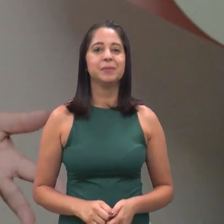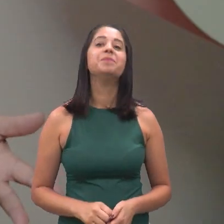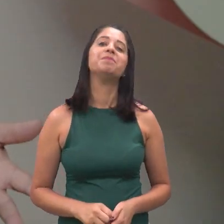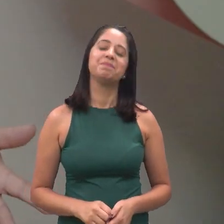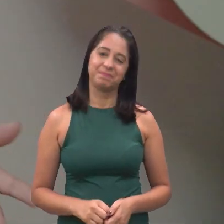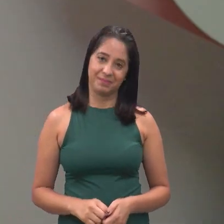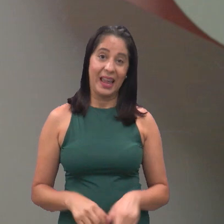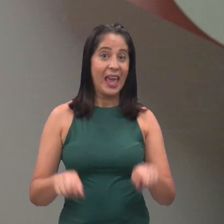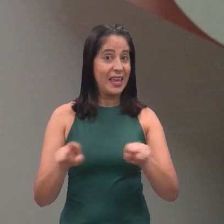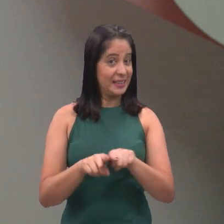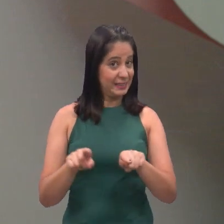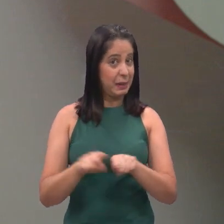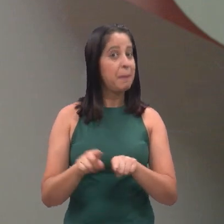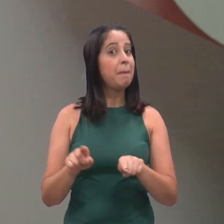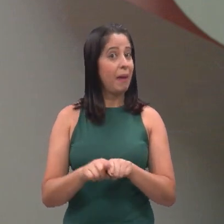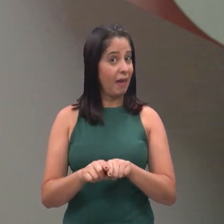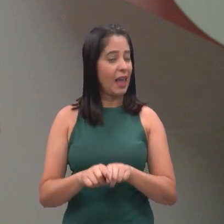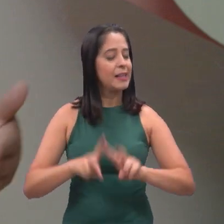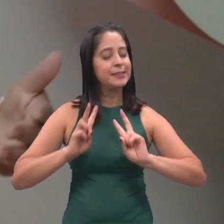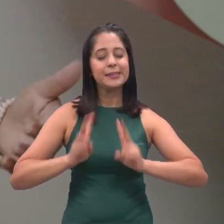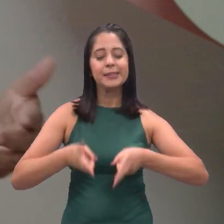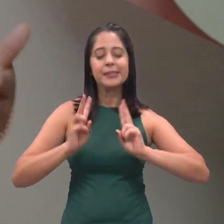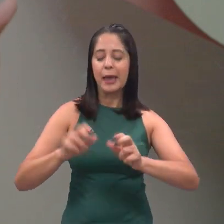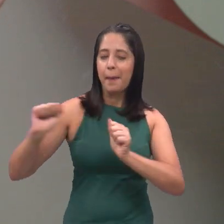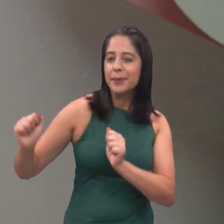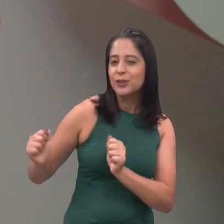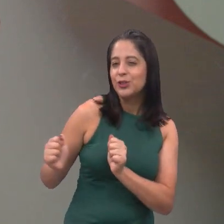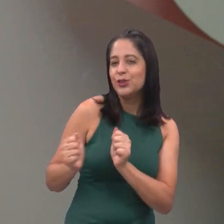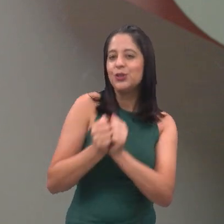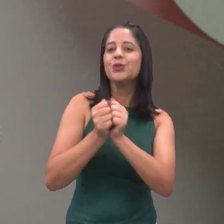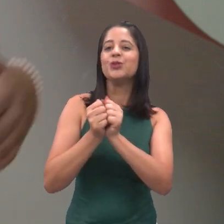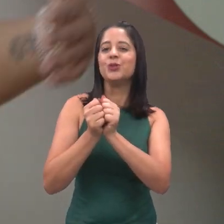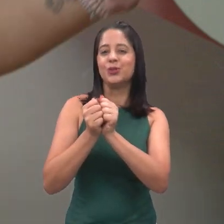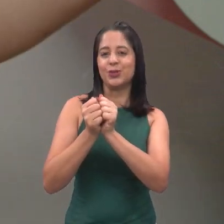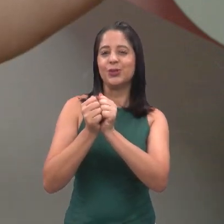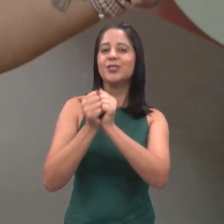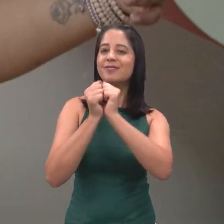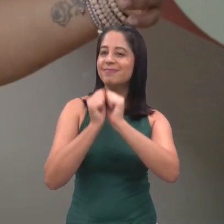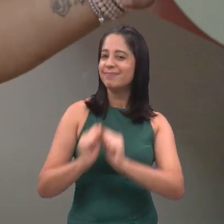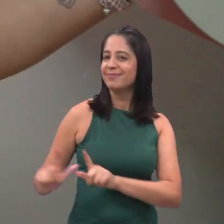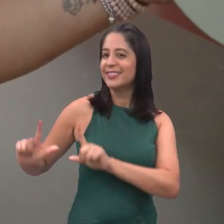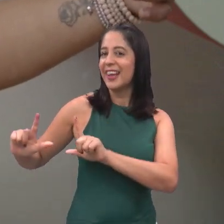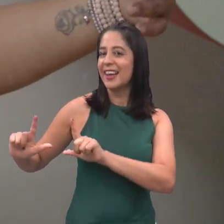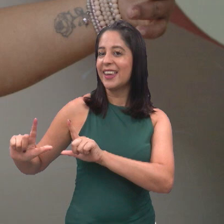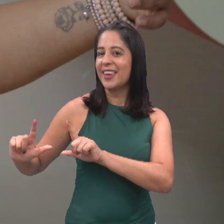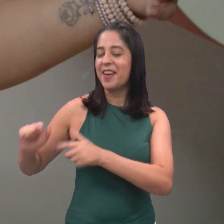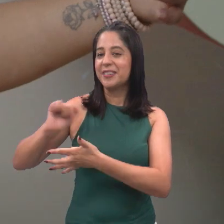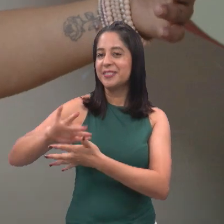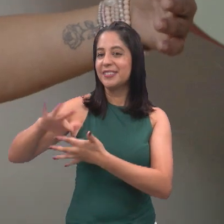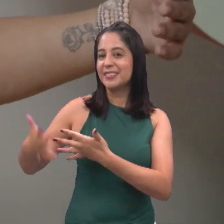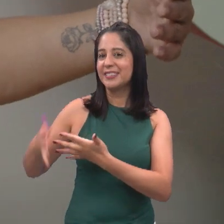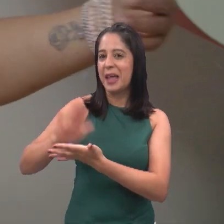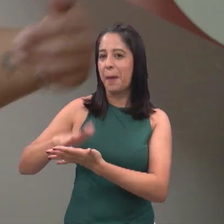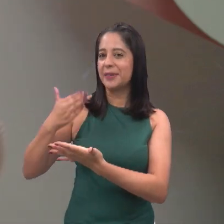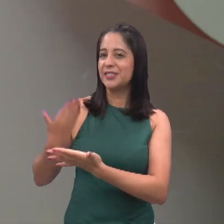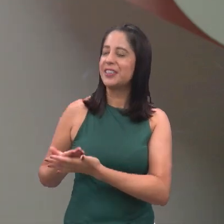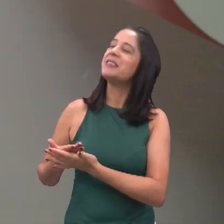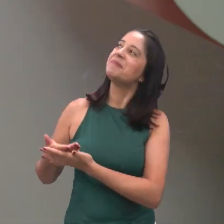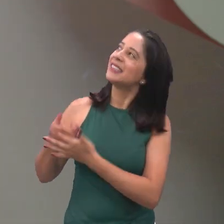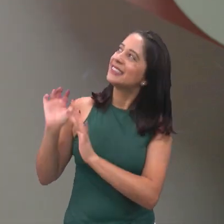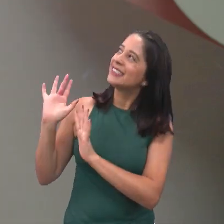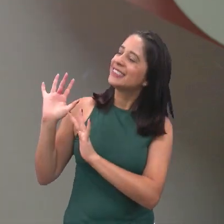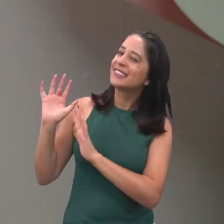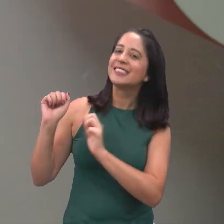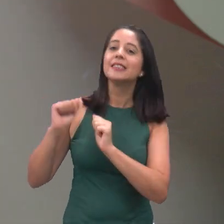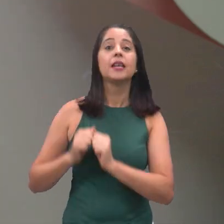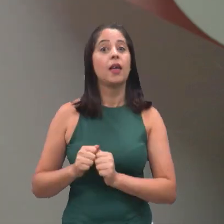além da Natália, eu conto sempre com a participação, a companhia, da intérprete de Libras, Ana Furtado, que vai fazer